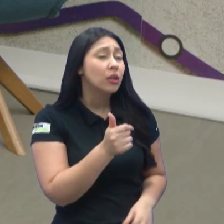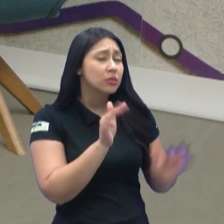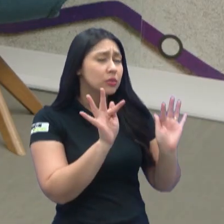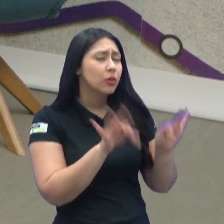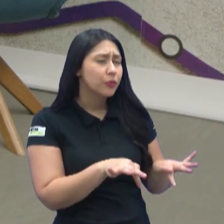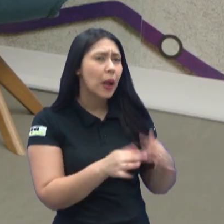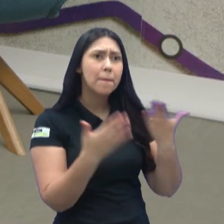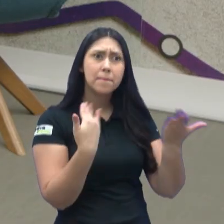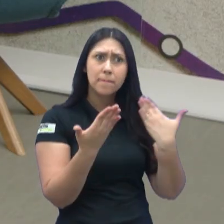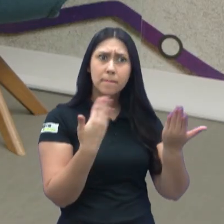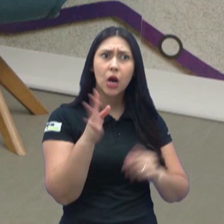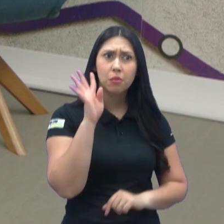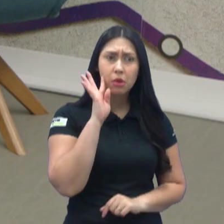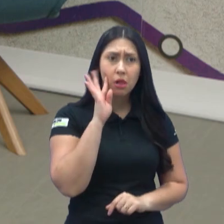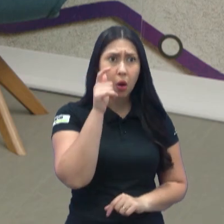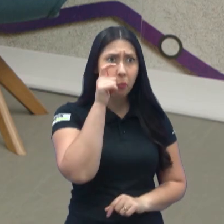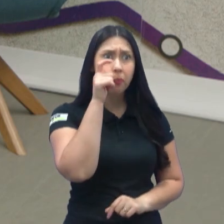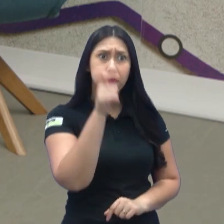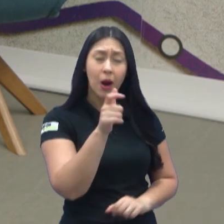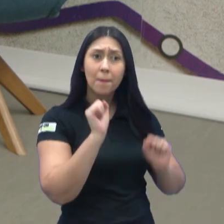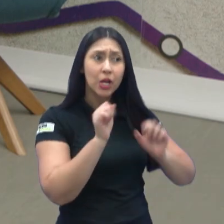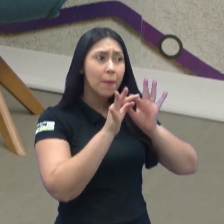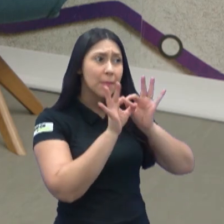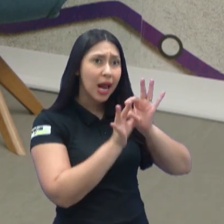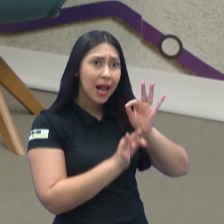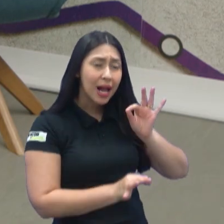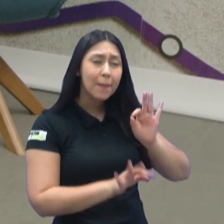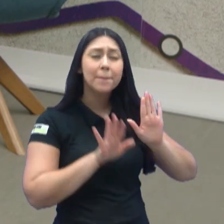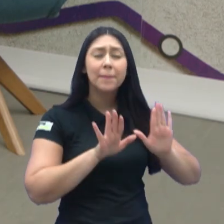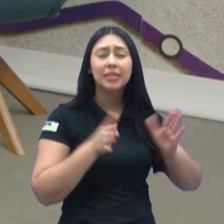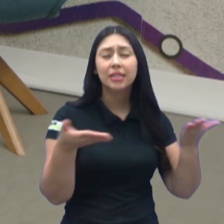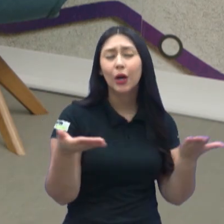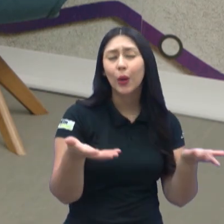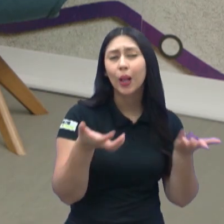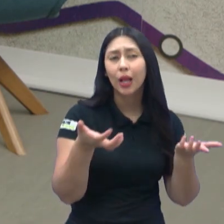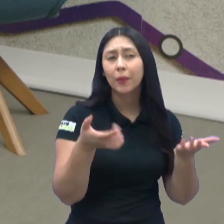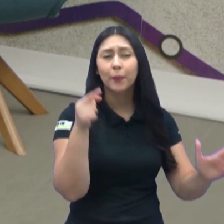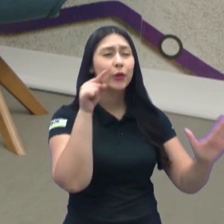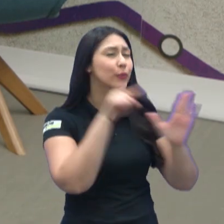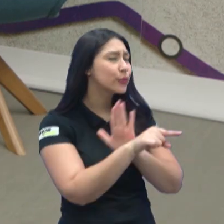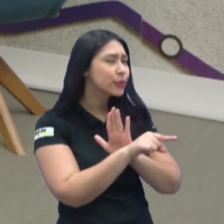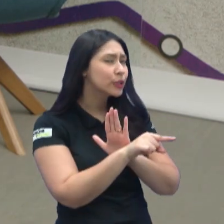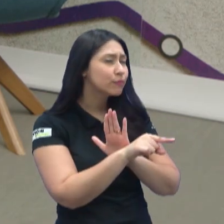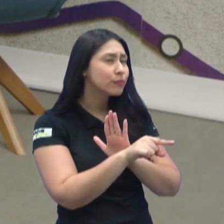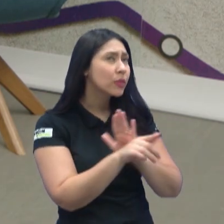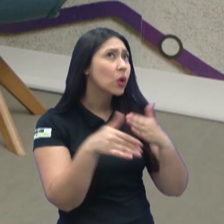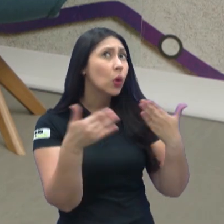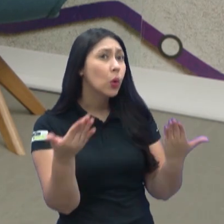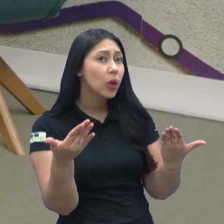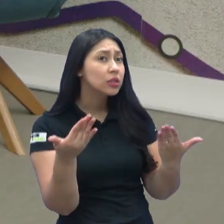papo muito interessante, que daria vários programas aqui. Daria. Eu quero voltar com a senhora perguntando, né, quais são os